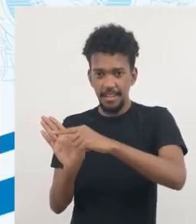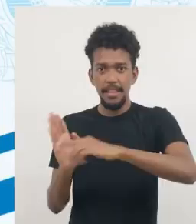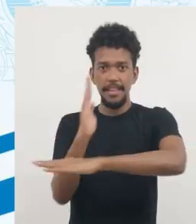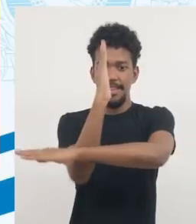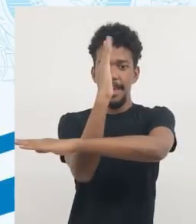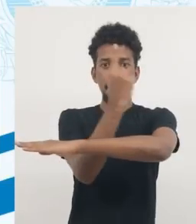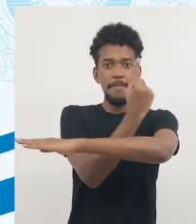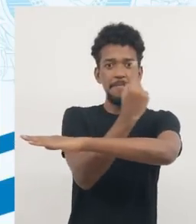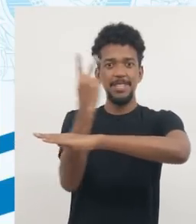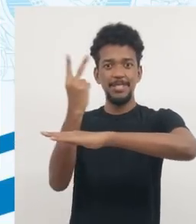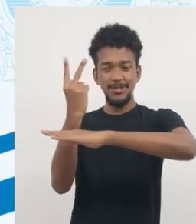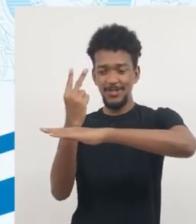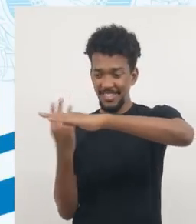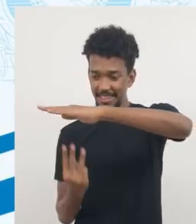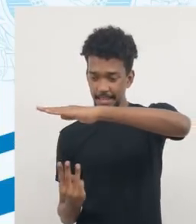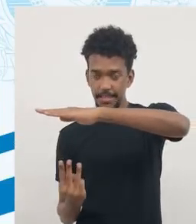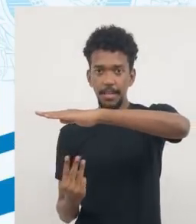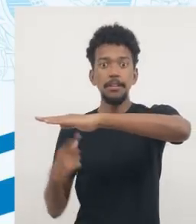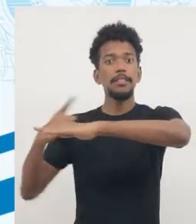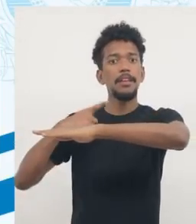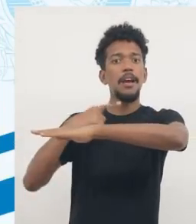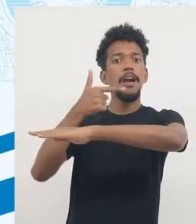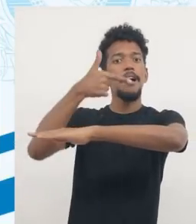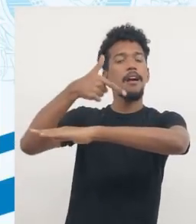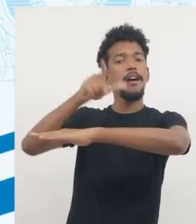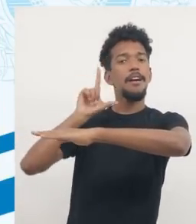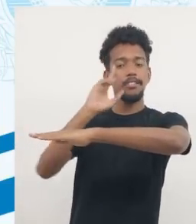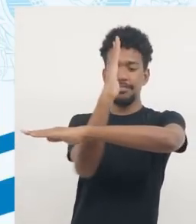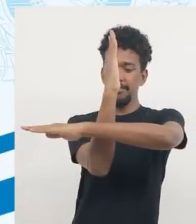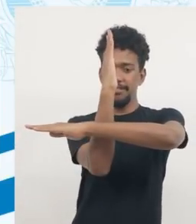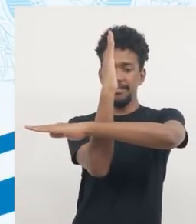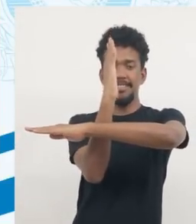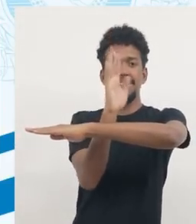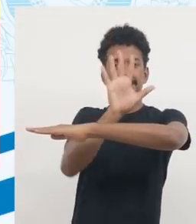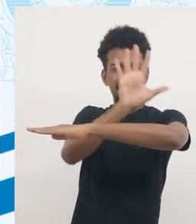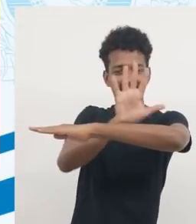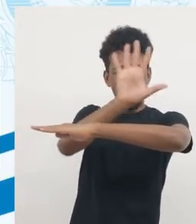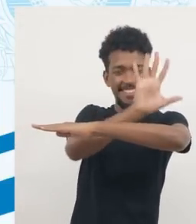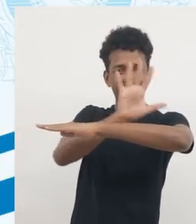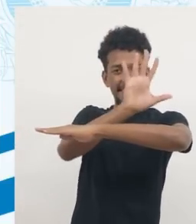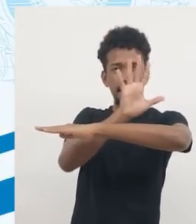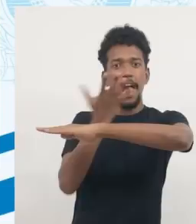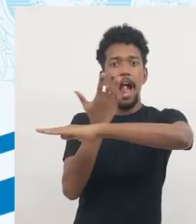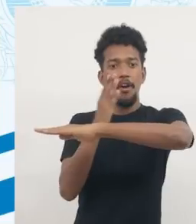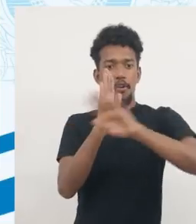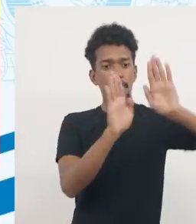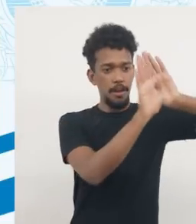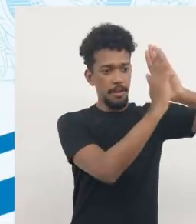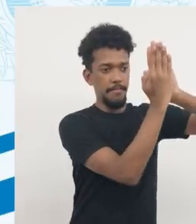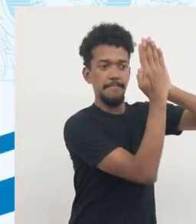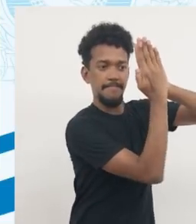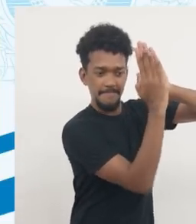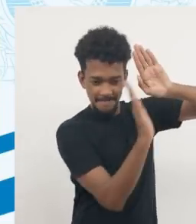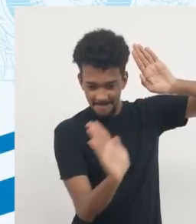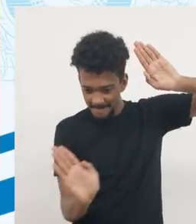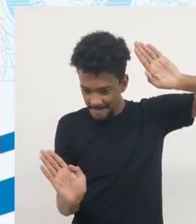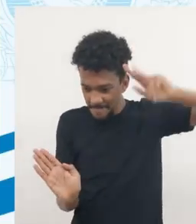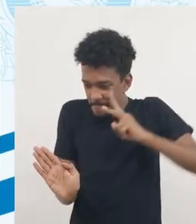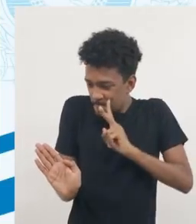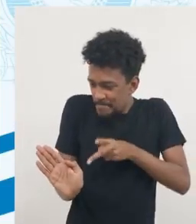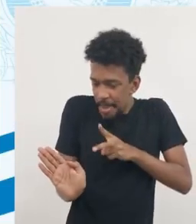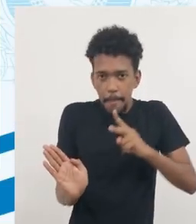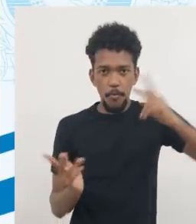terceiro quadrante agora, ok? Ela estava no primeiro quadrante e agora ela aparece